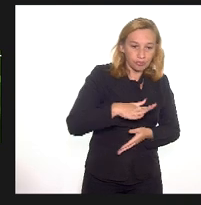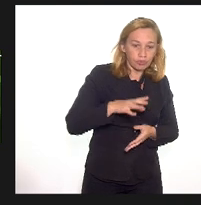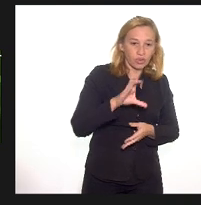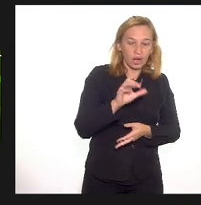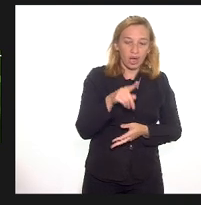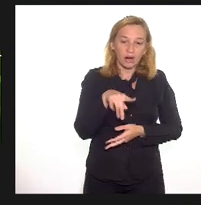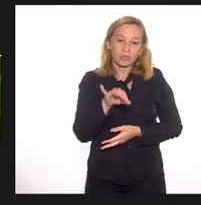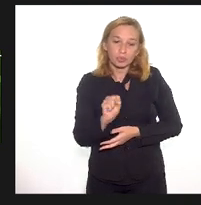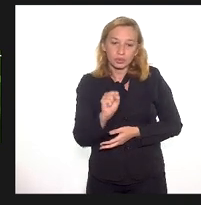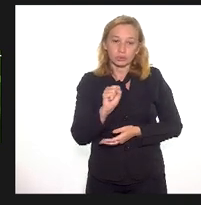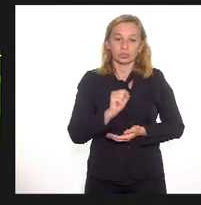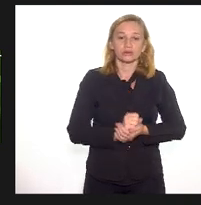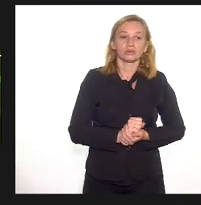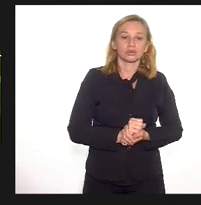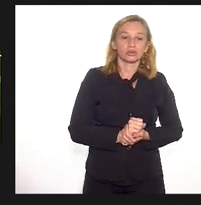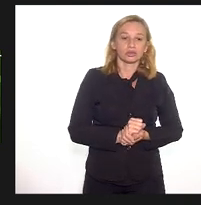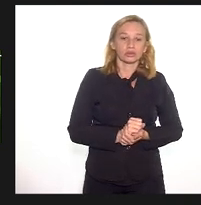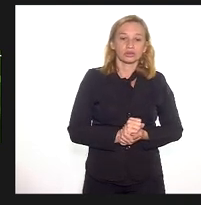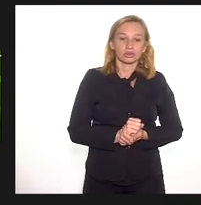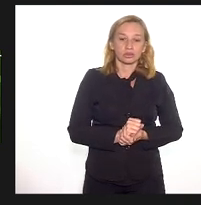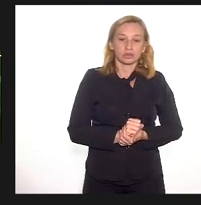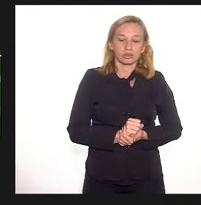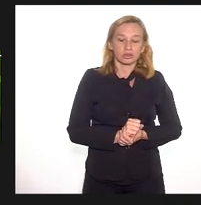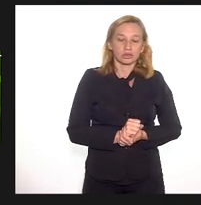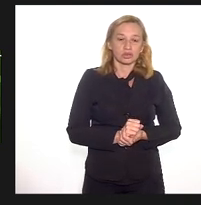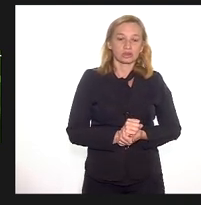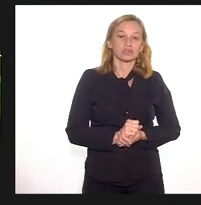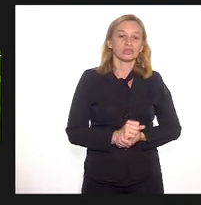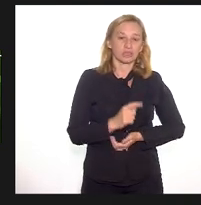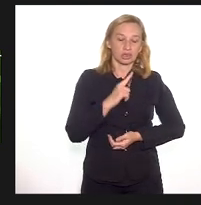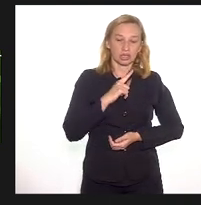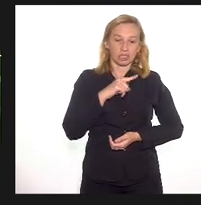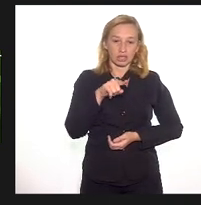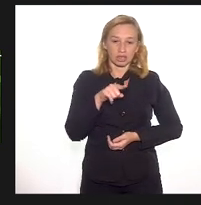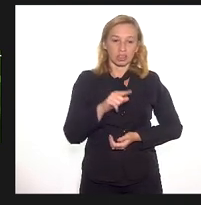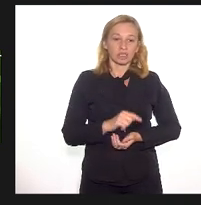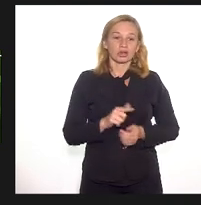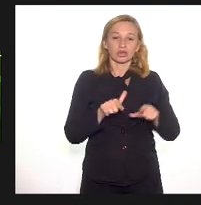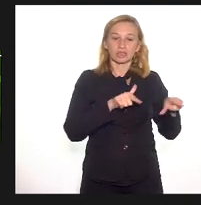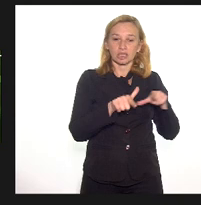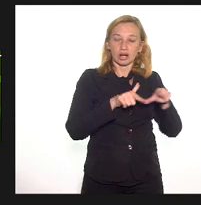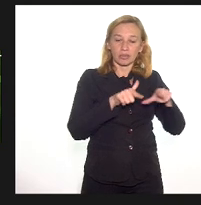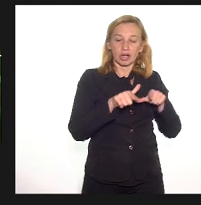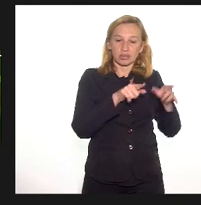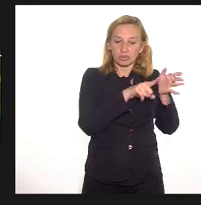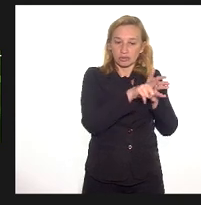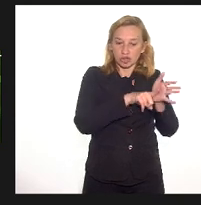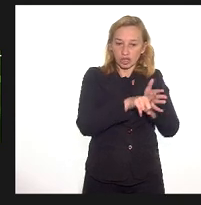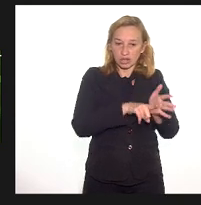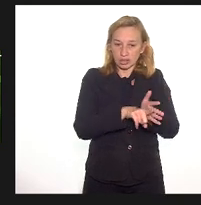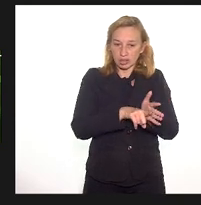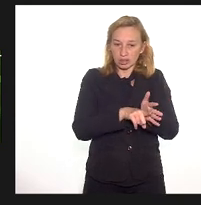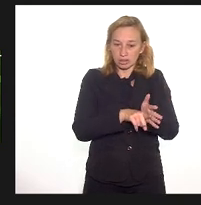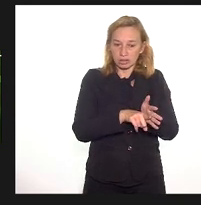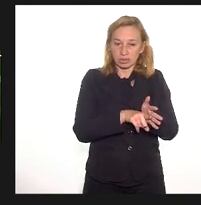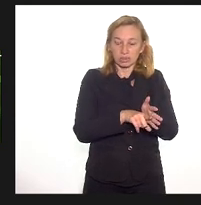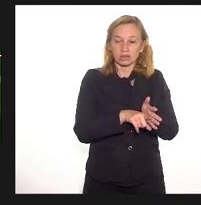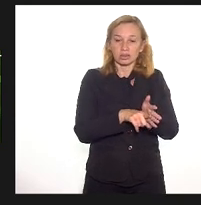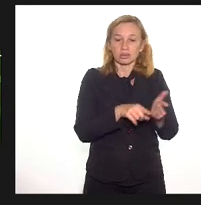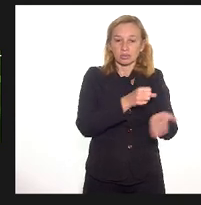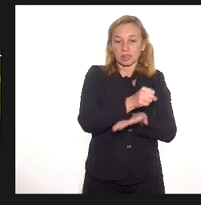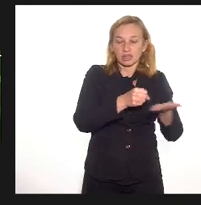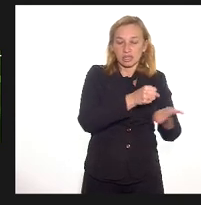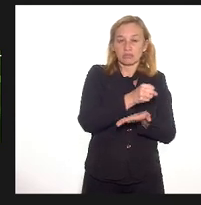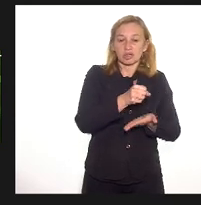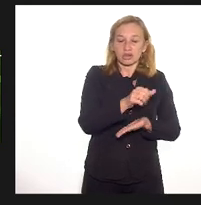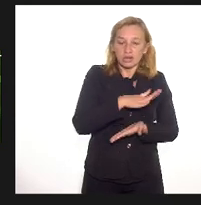né, nos quais houve aí, ou está havendo, né, esses trabalhos de fiscalização, basicamente campos em